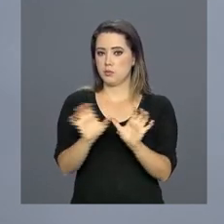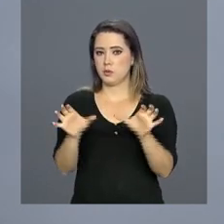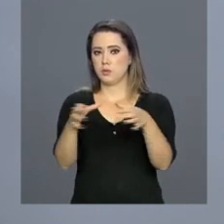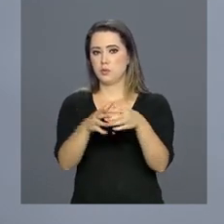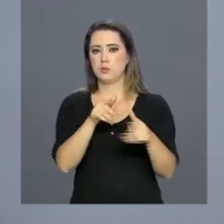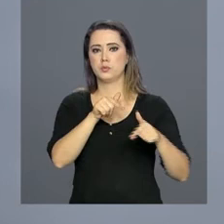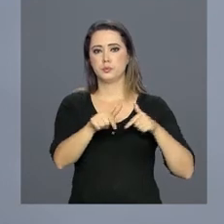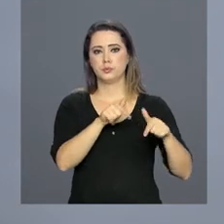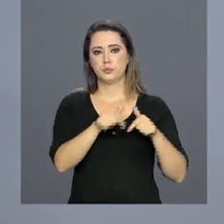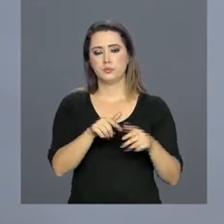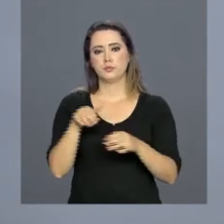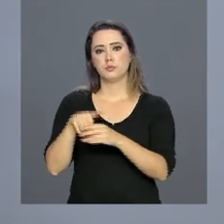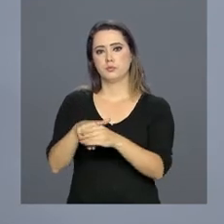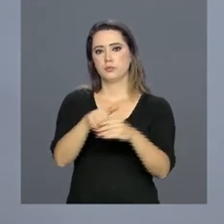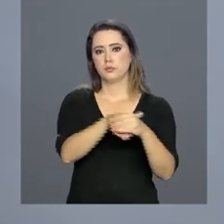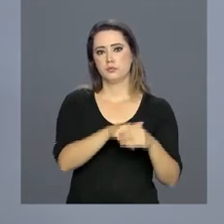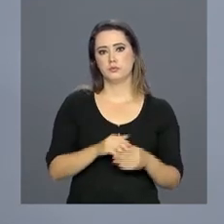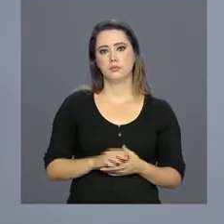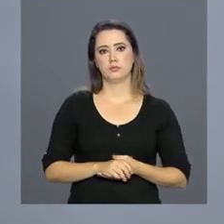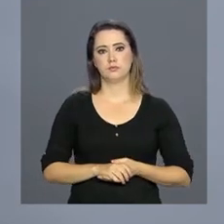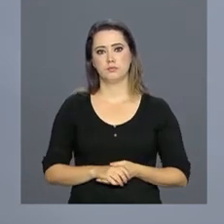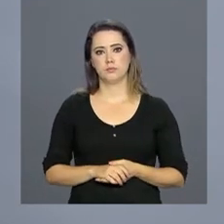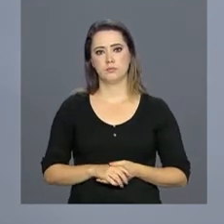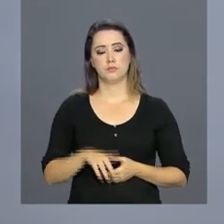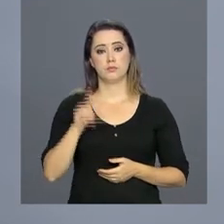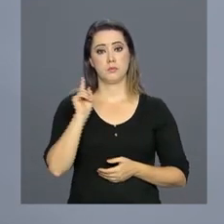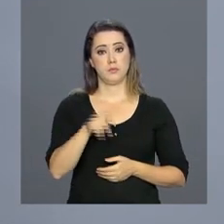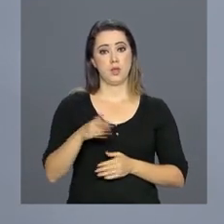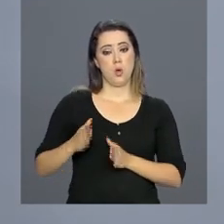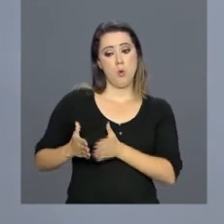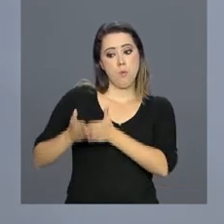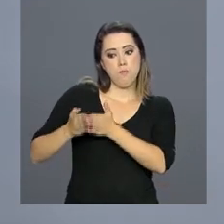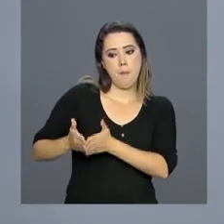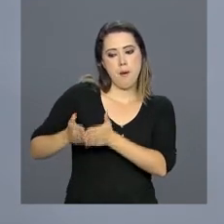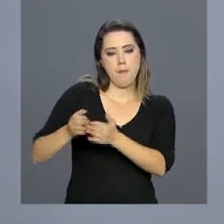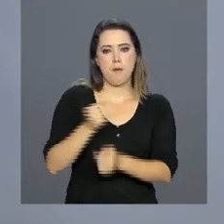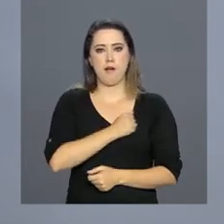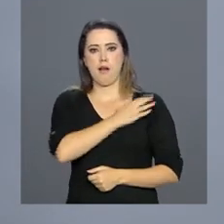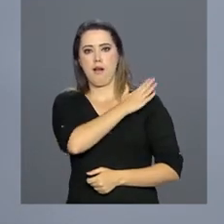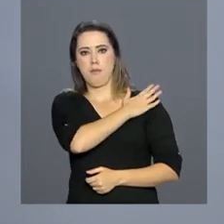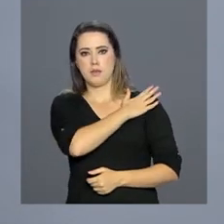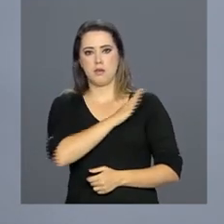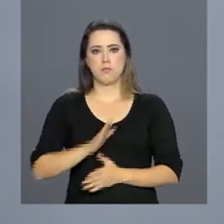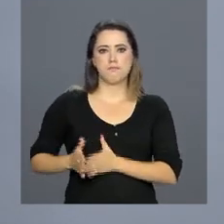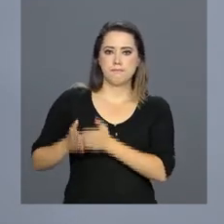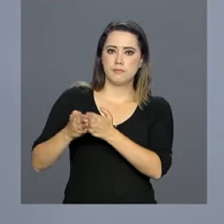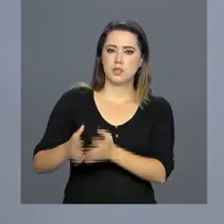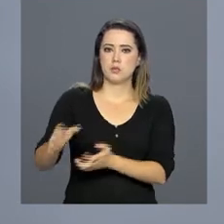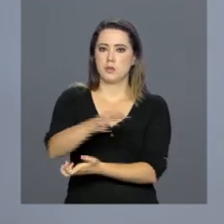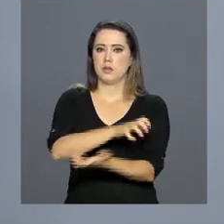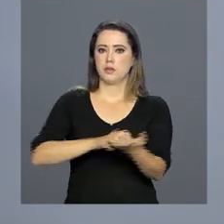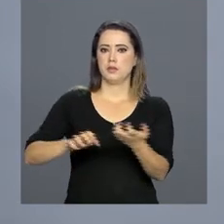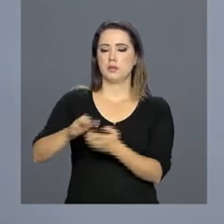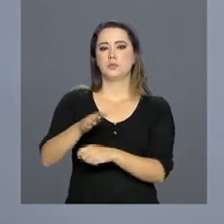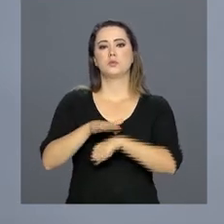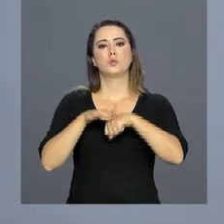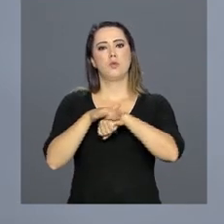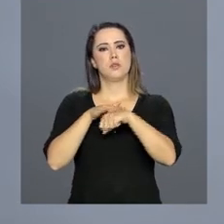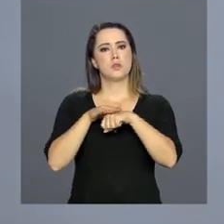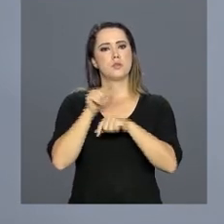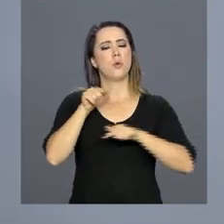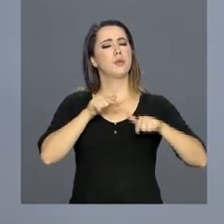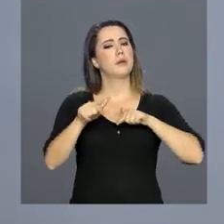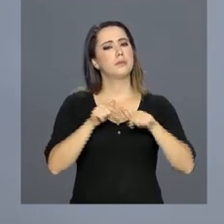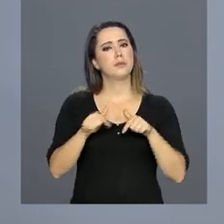que vão trabalhar nas votações o capitão de mar e guerra da marinha walter carvalho conversou com a equipe da nbr sobre